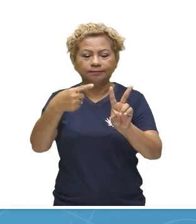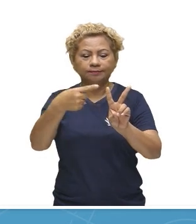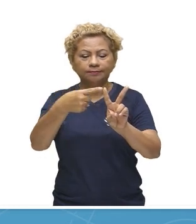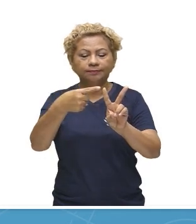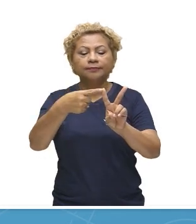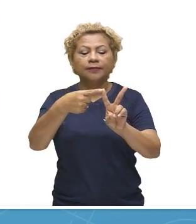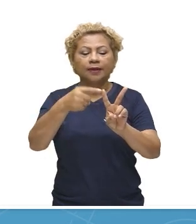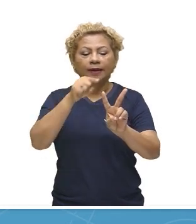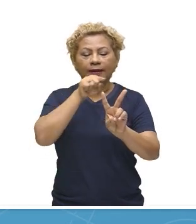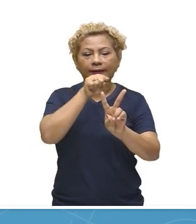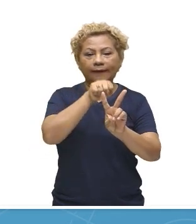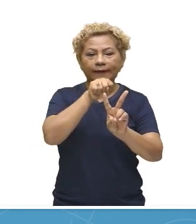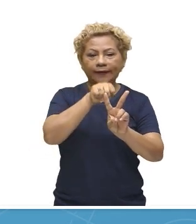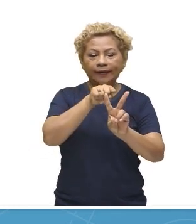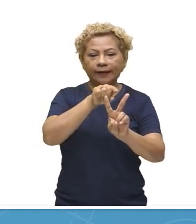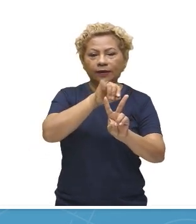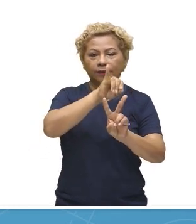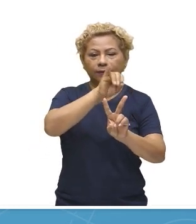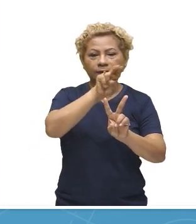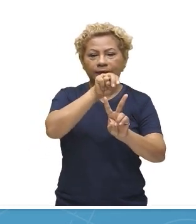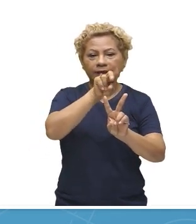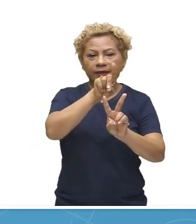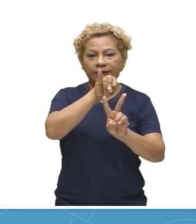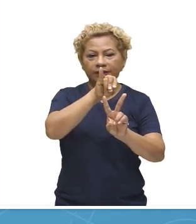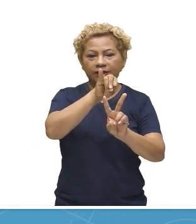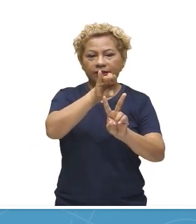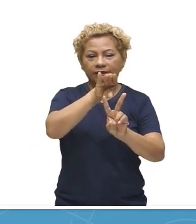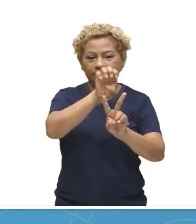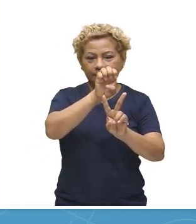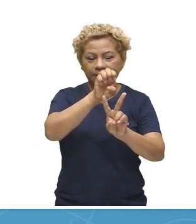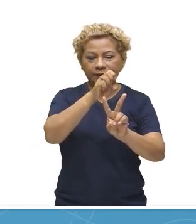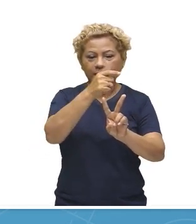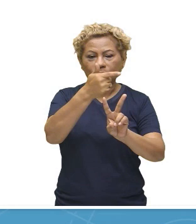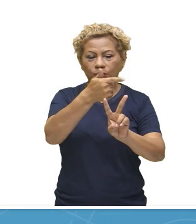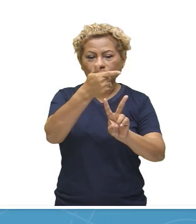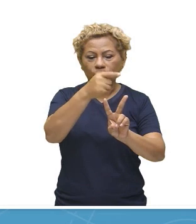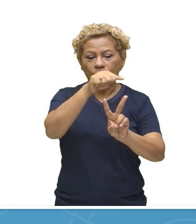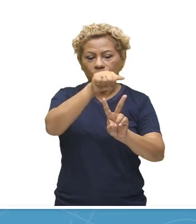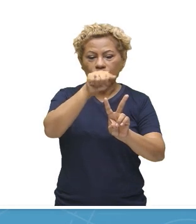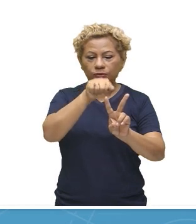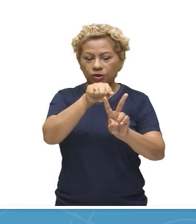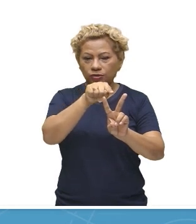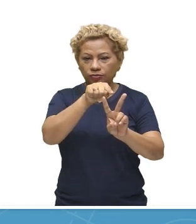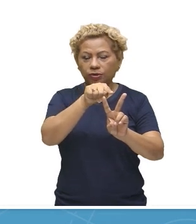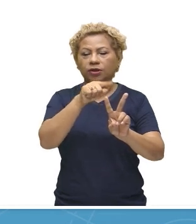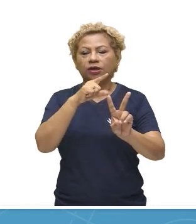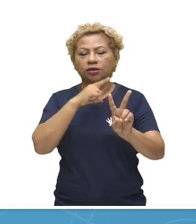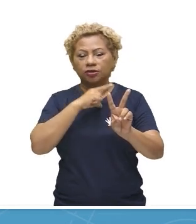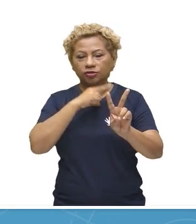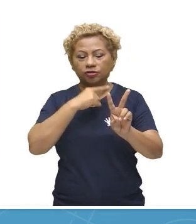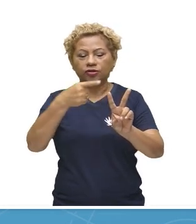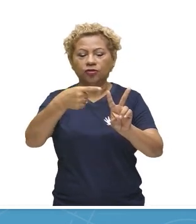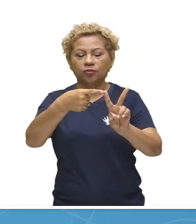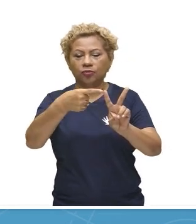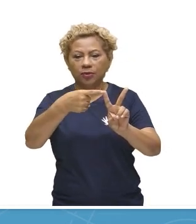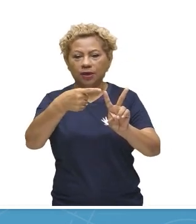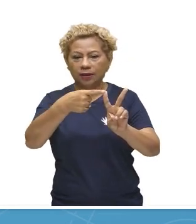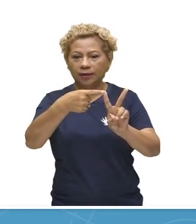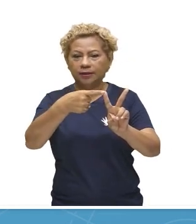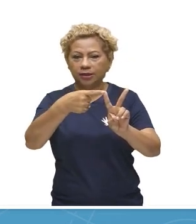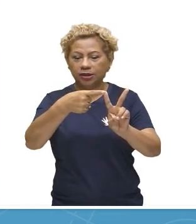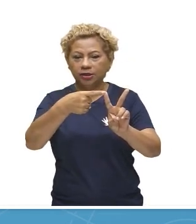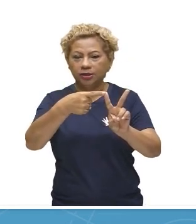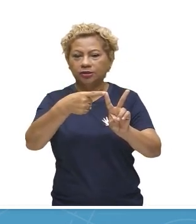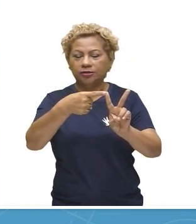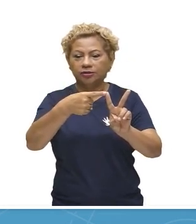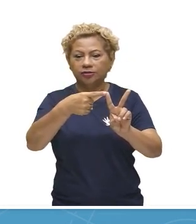vai ser esse número que vai estar indicando aí que teremos uma raiz quadrada, por isso que está aparecendo